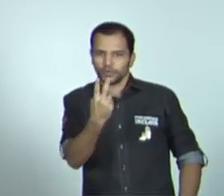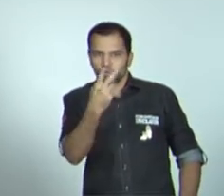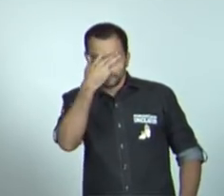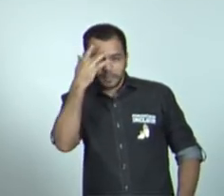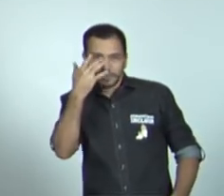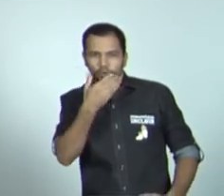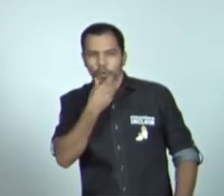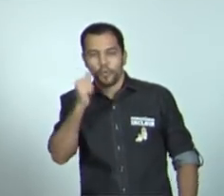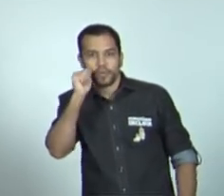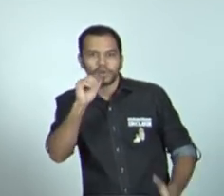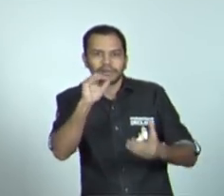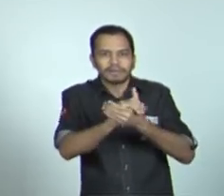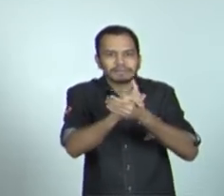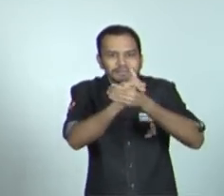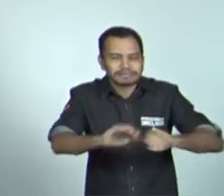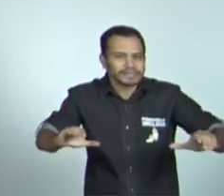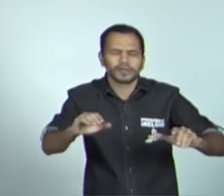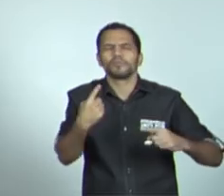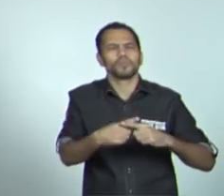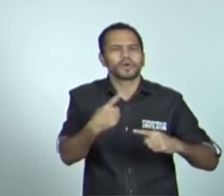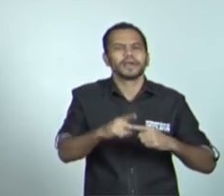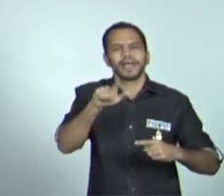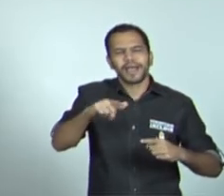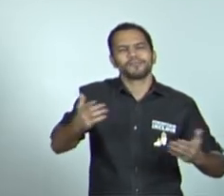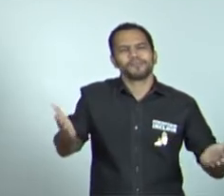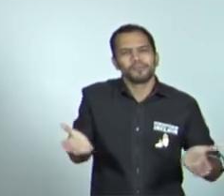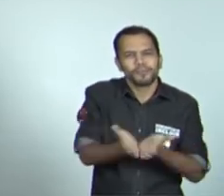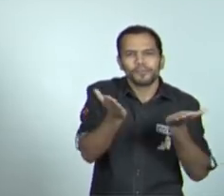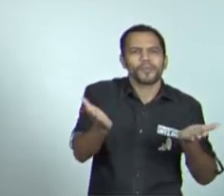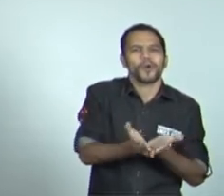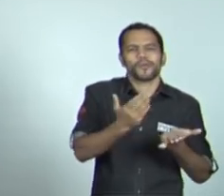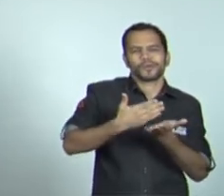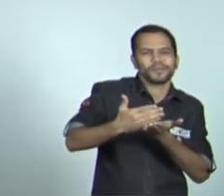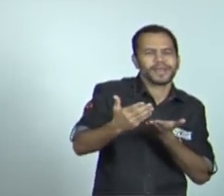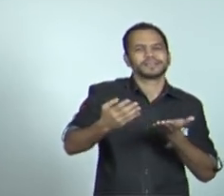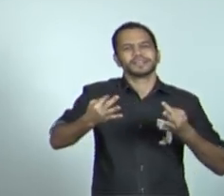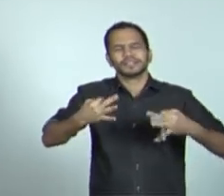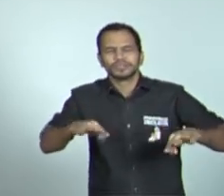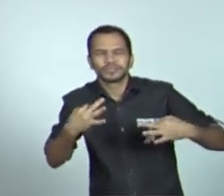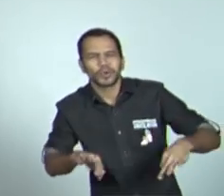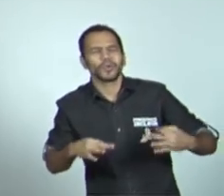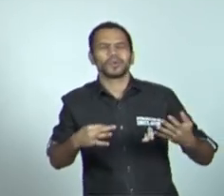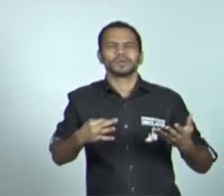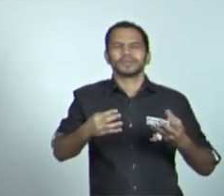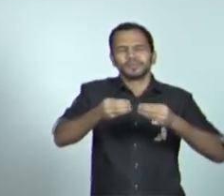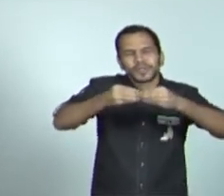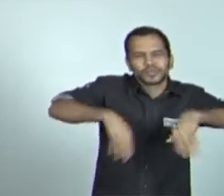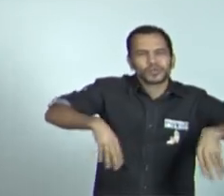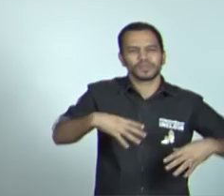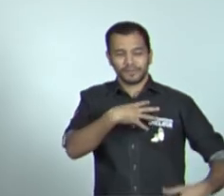é empobrecimento que vem é frustração é dor é desgaste os filhos sofre